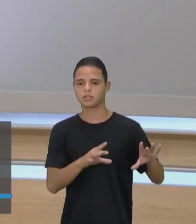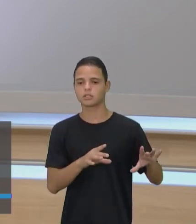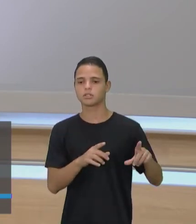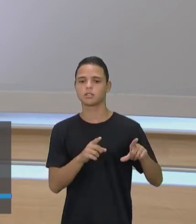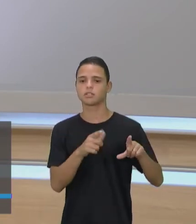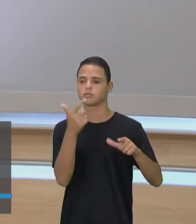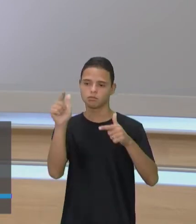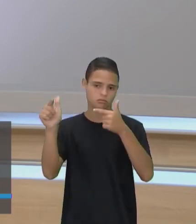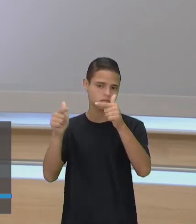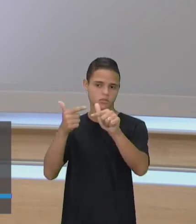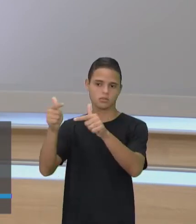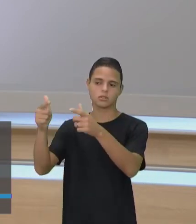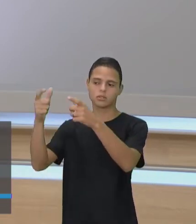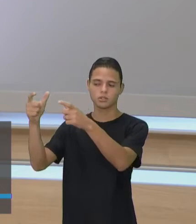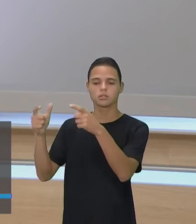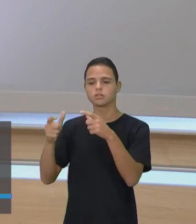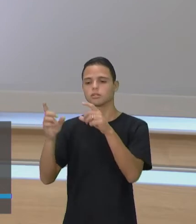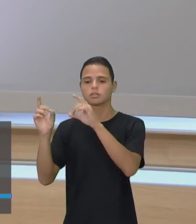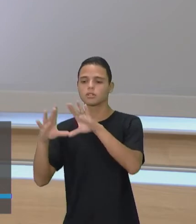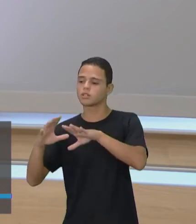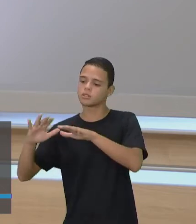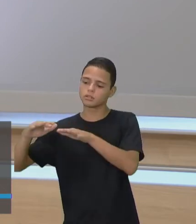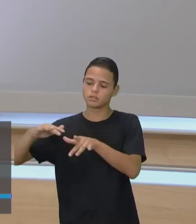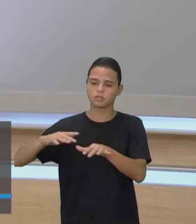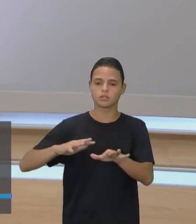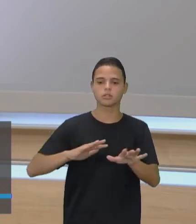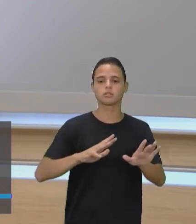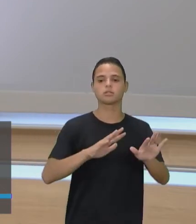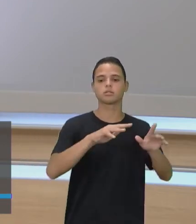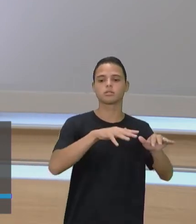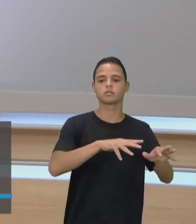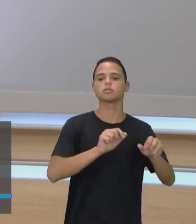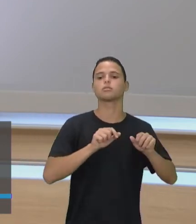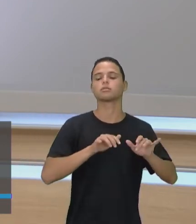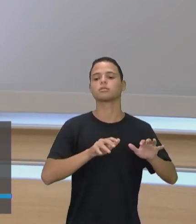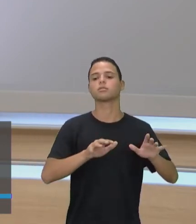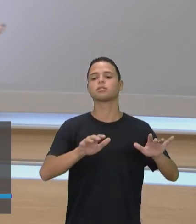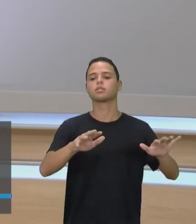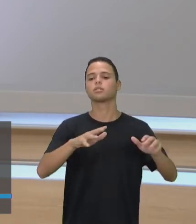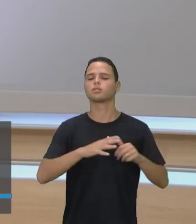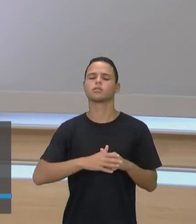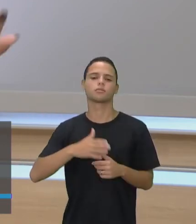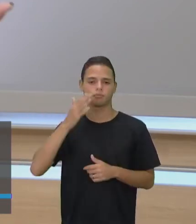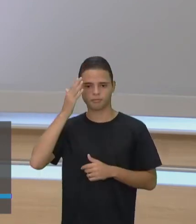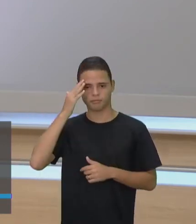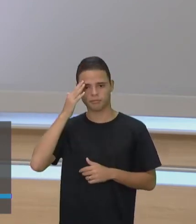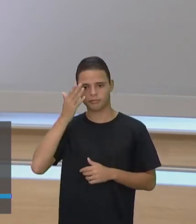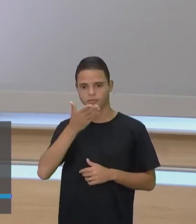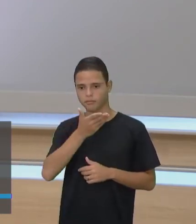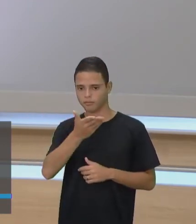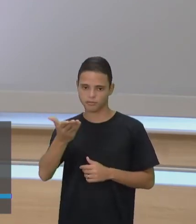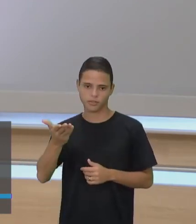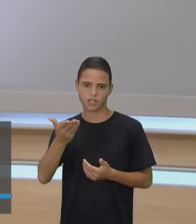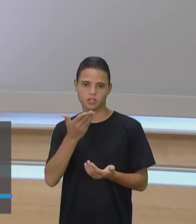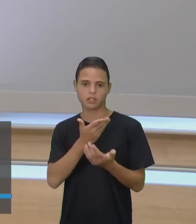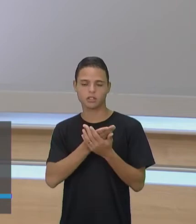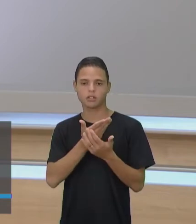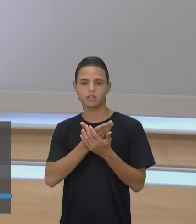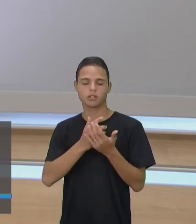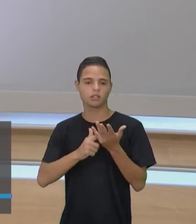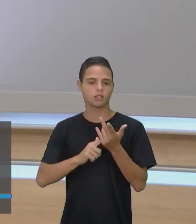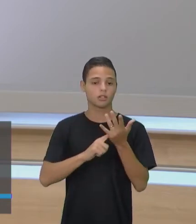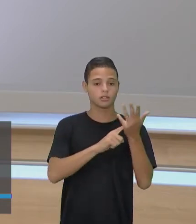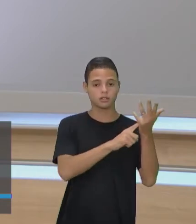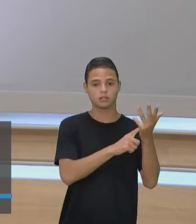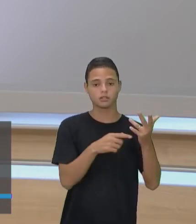importante colocar. Por exemplo, a gente já teve em aulas de tecnologia, porque eu sei que se você era no nosso aqui do Centro de Mídia, você já teve essa aula, que